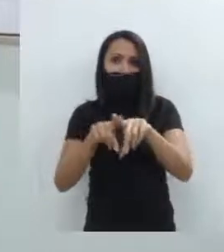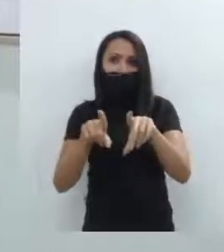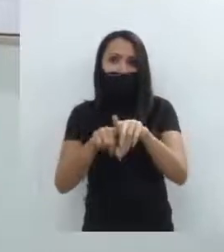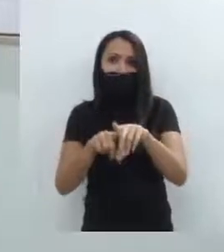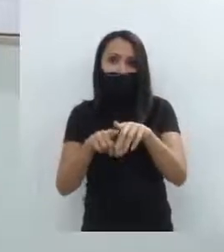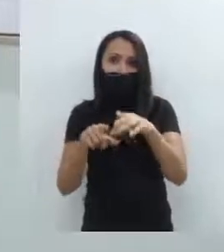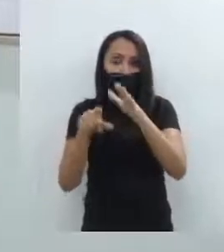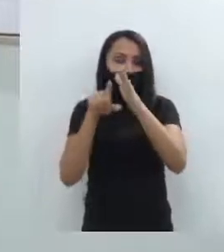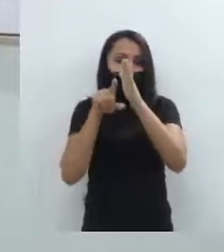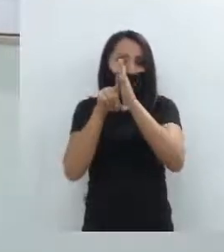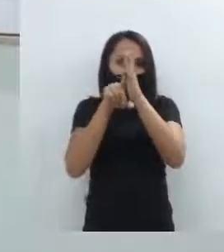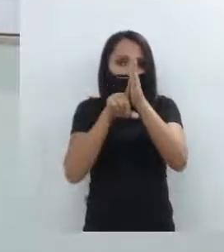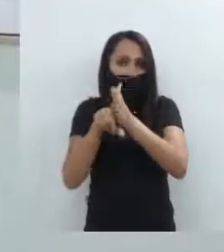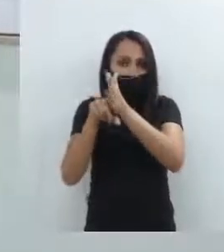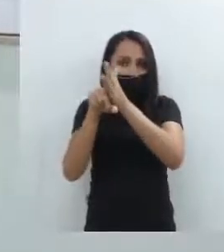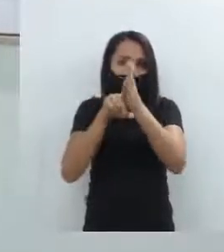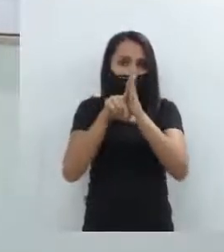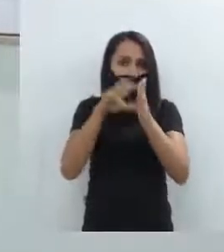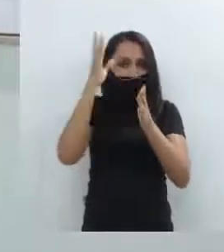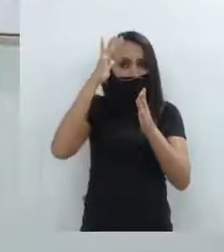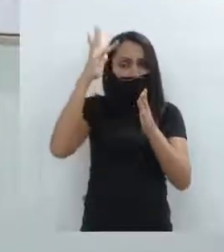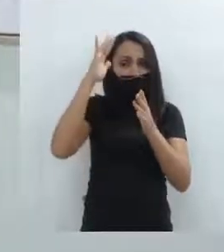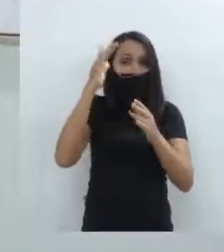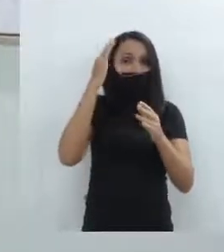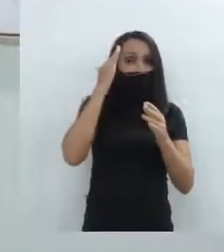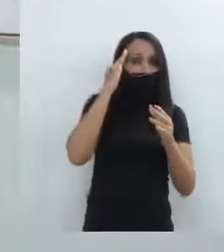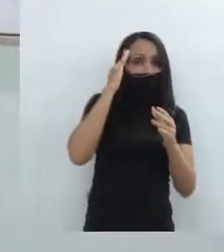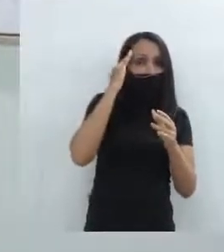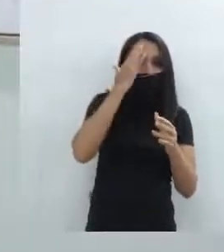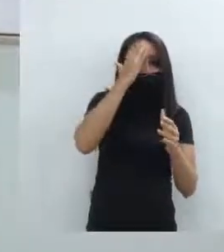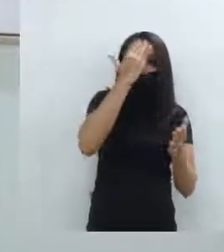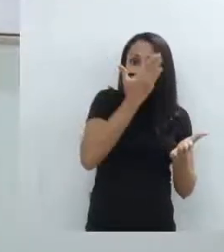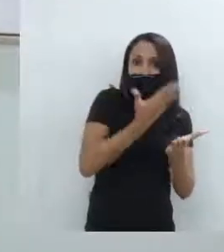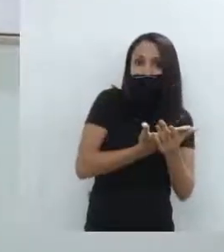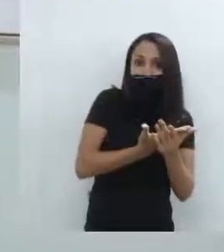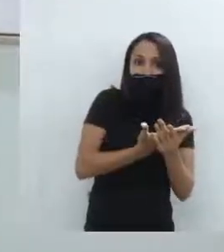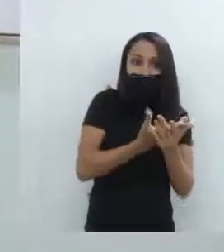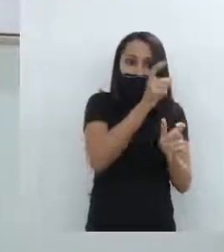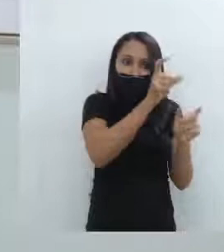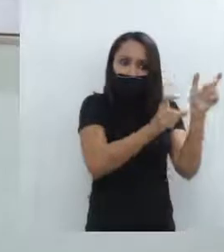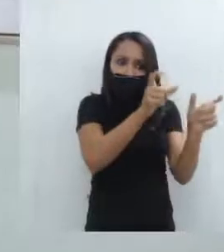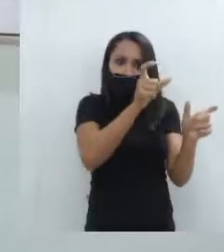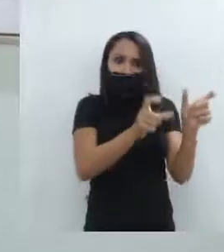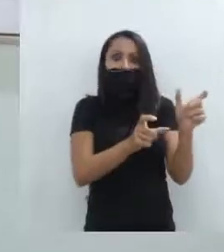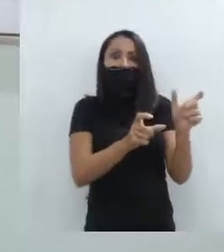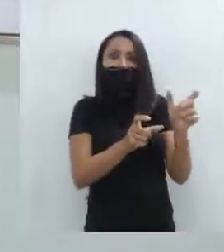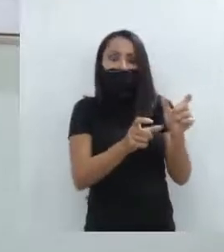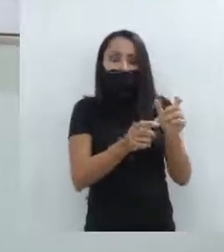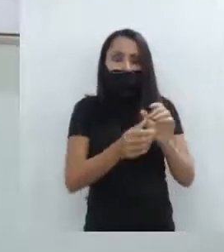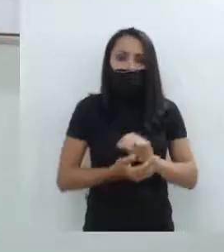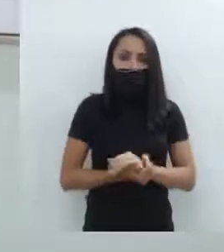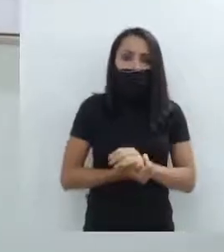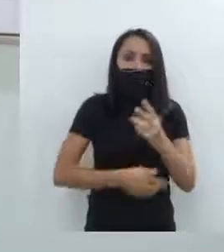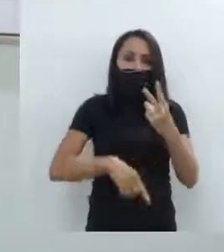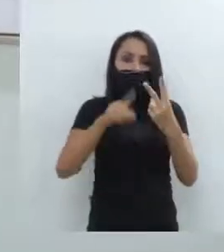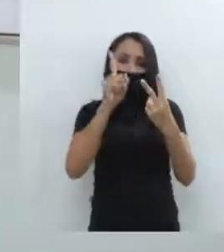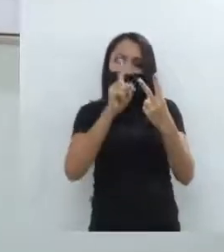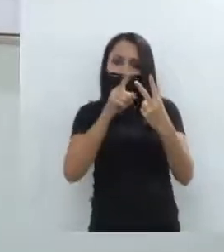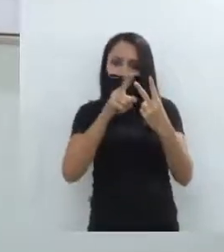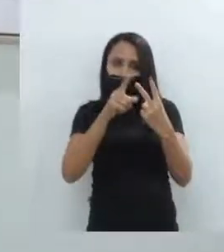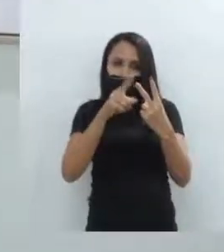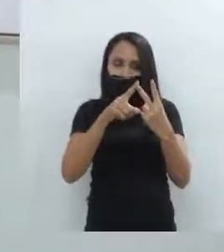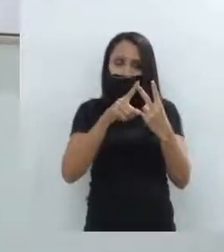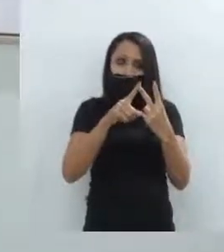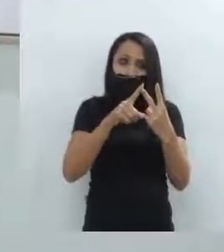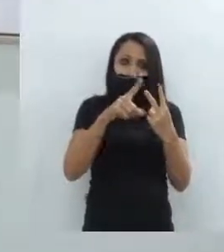filosófico, entender por que as pessoas creem, de onde vem essa crença e assim por diante. Segunda coisa, o que nós